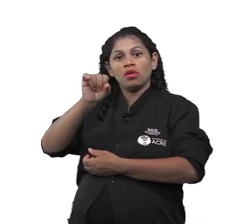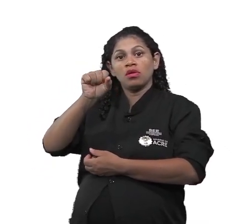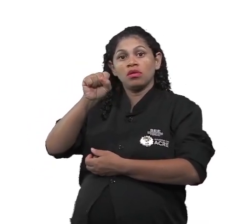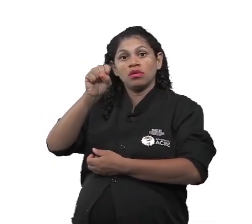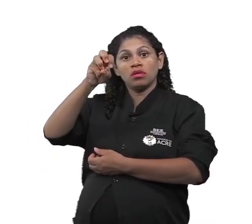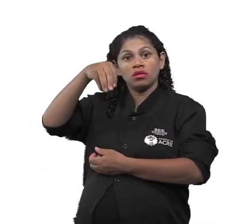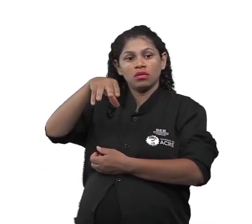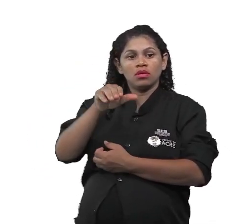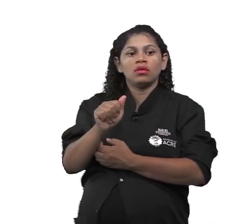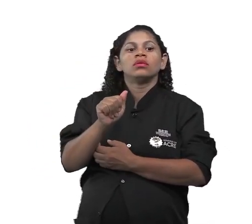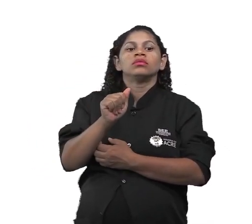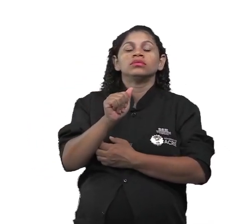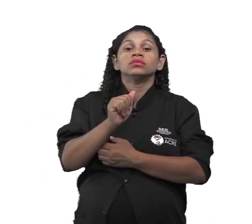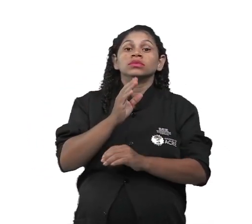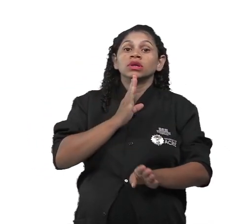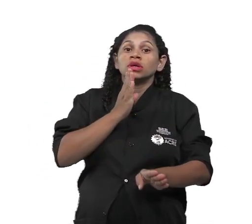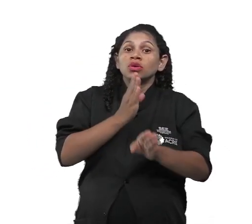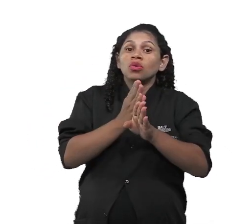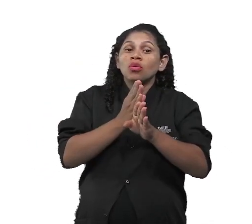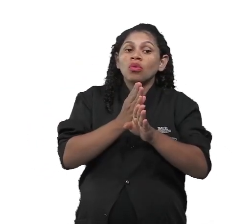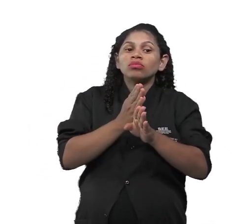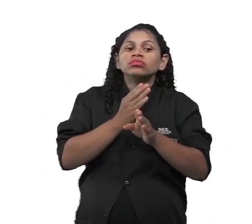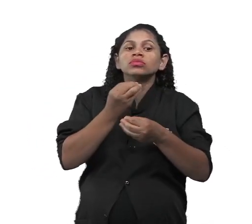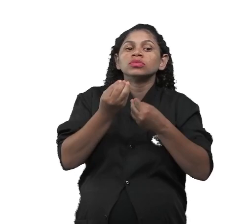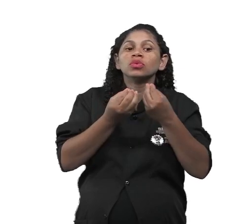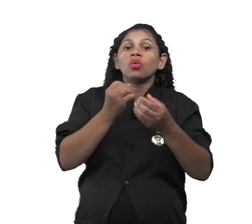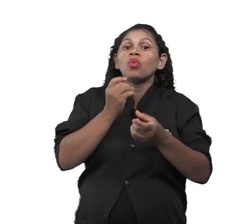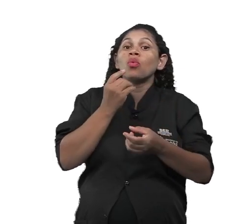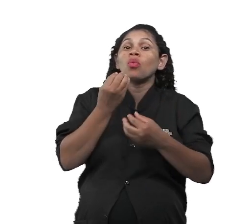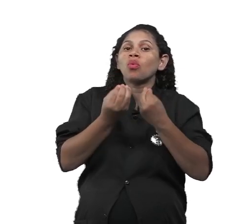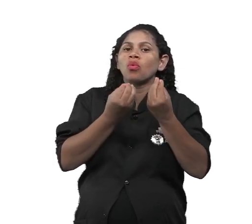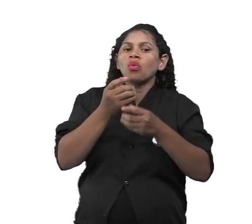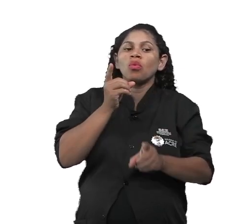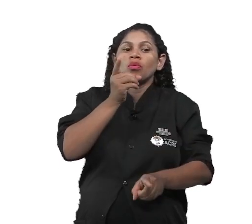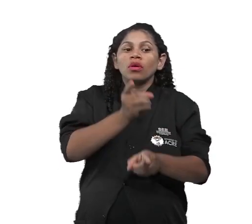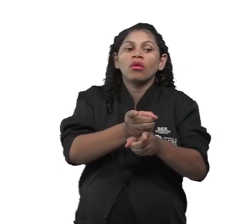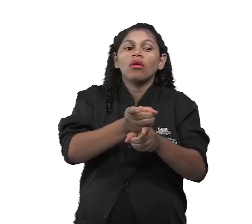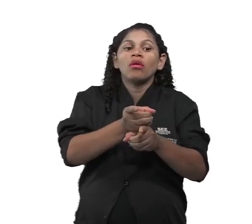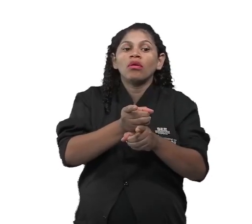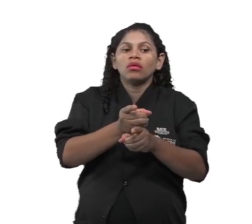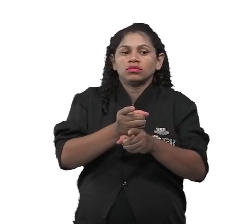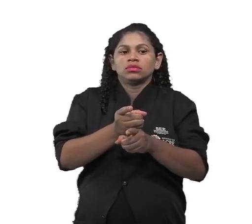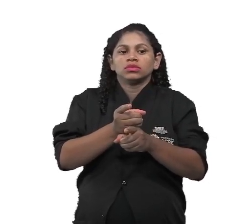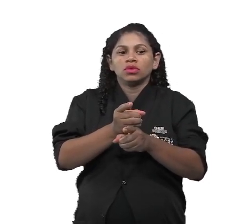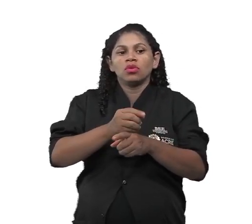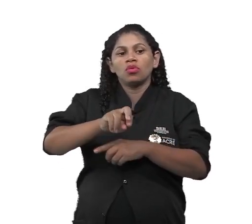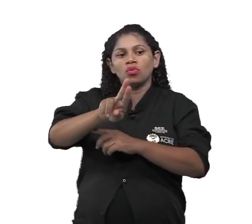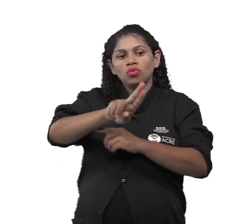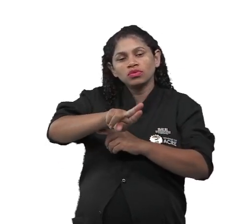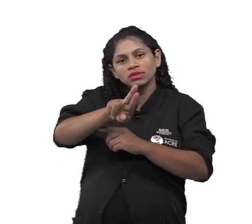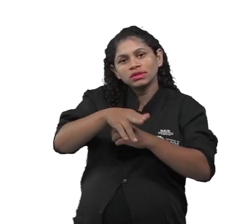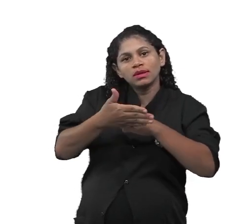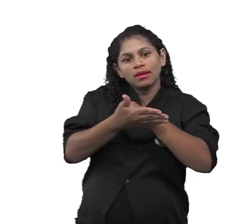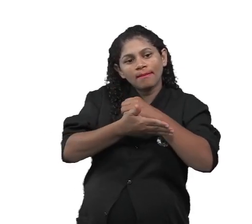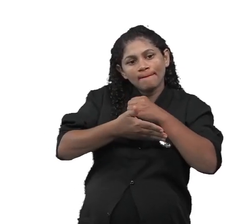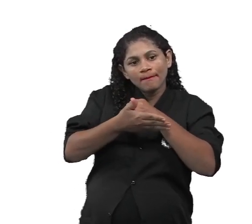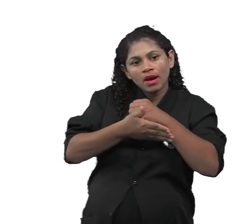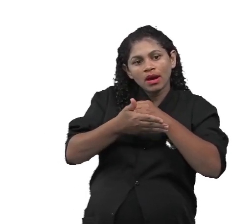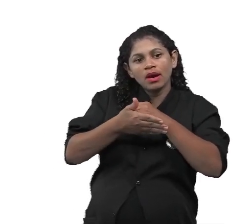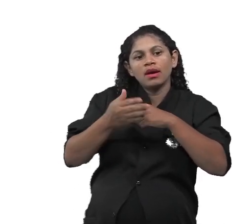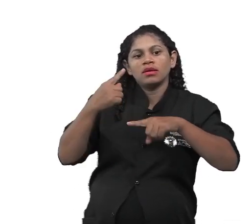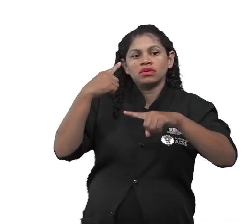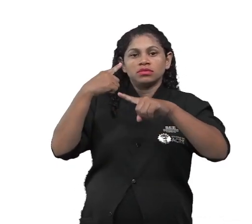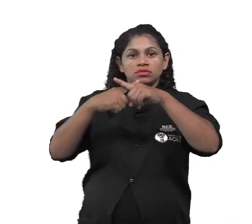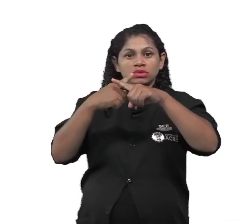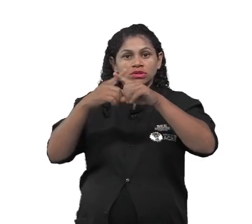determinar ele sabendo o volume do paralelepípedo. E usando este, por exemplo, nós conseguimos determinar o volume de um cone,